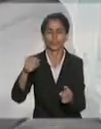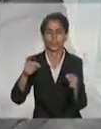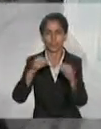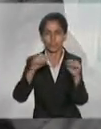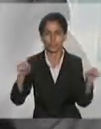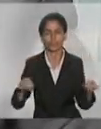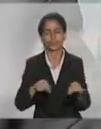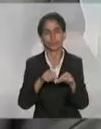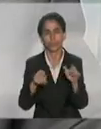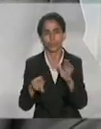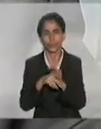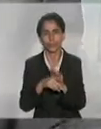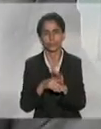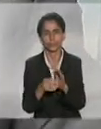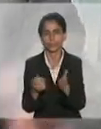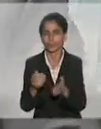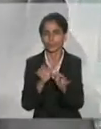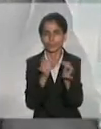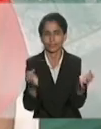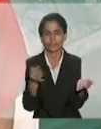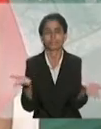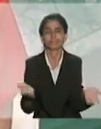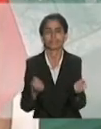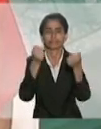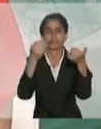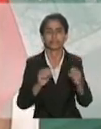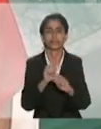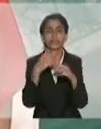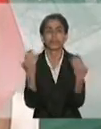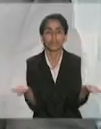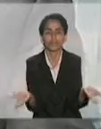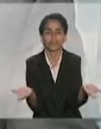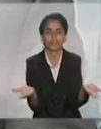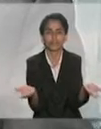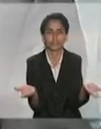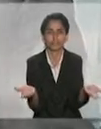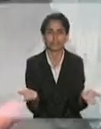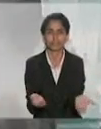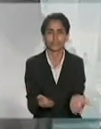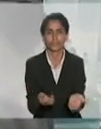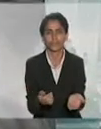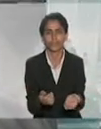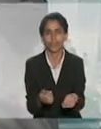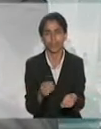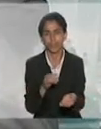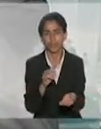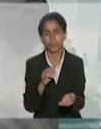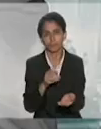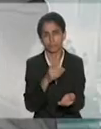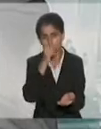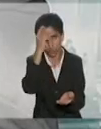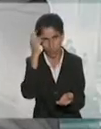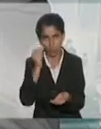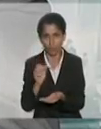básica. Bom, e aí? E qual é a explicação? Qual a explicação? É que quem ganha o